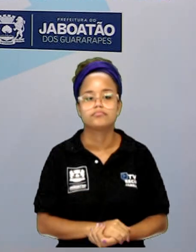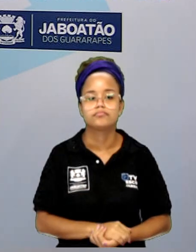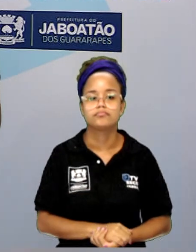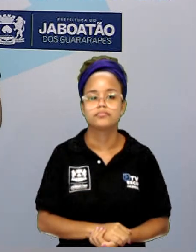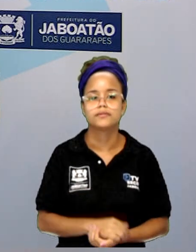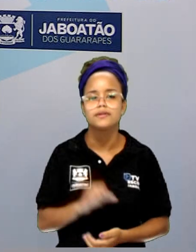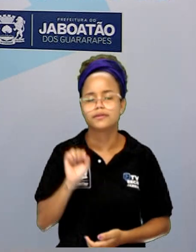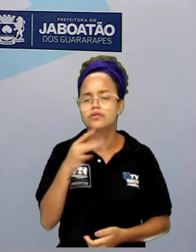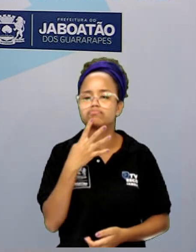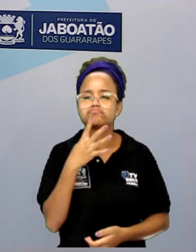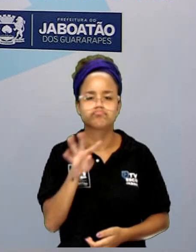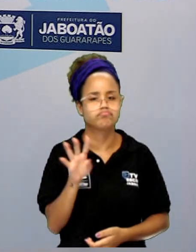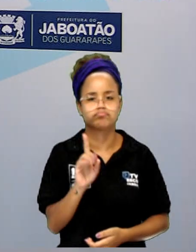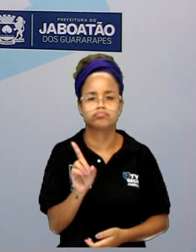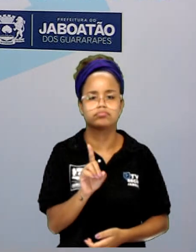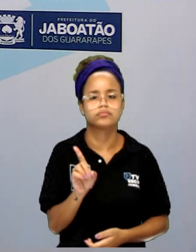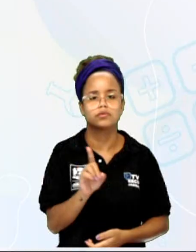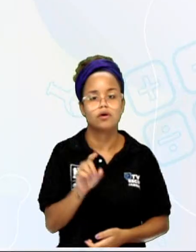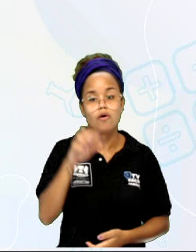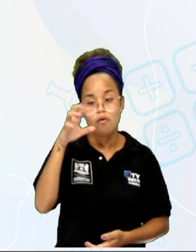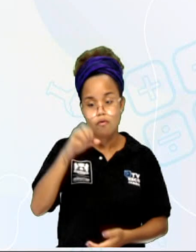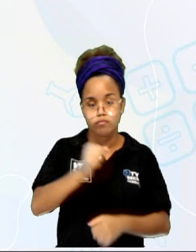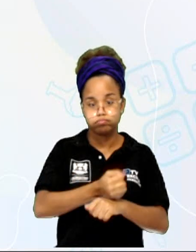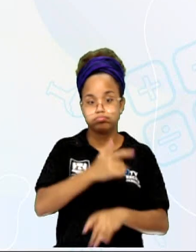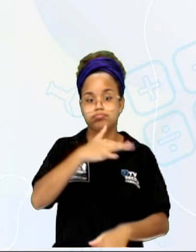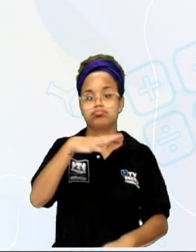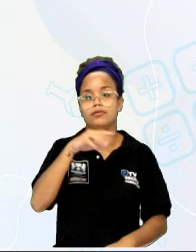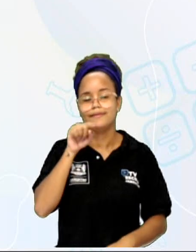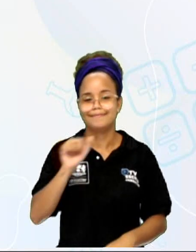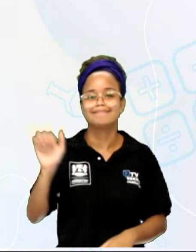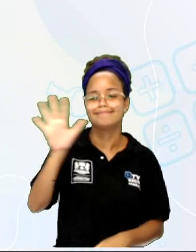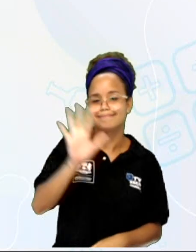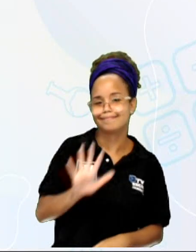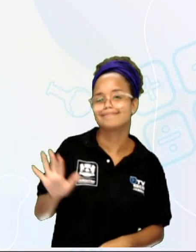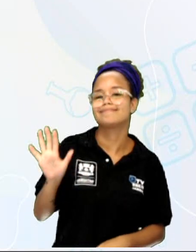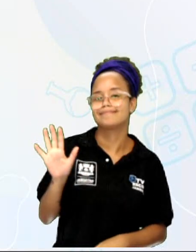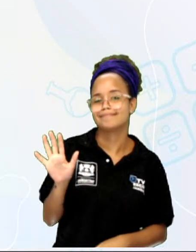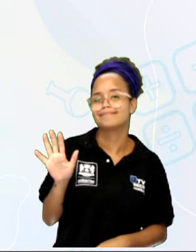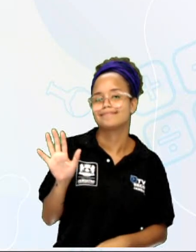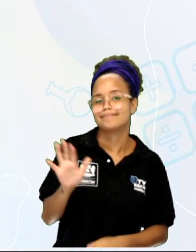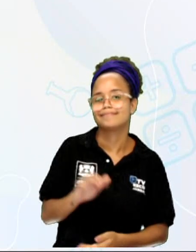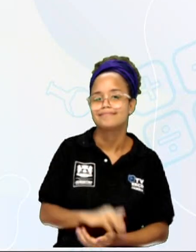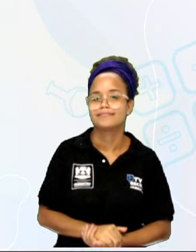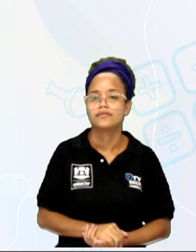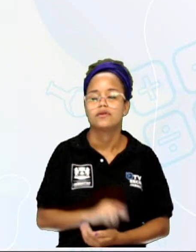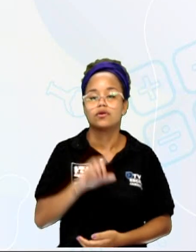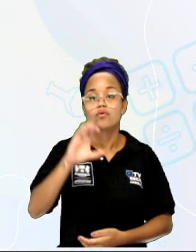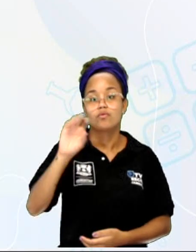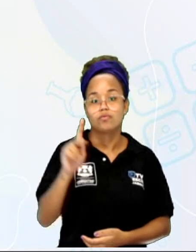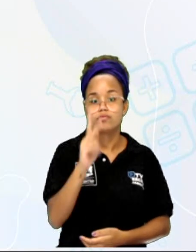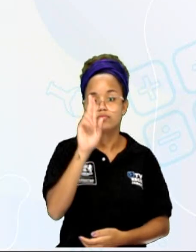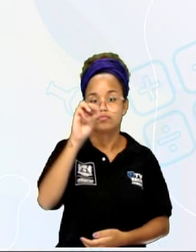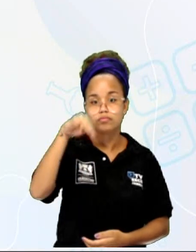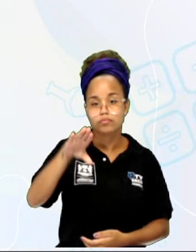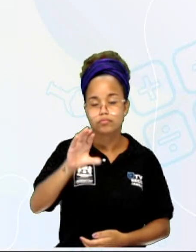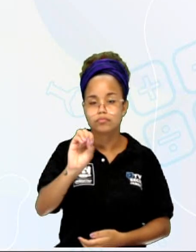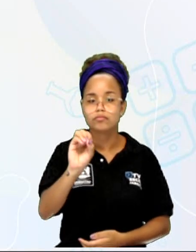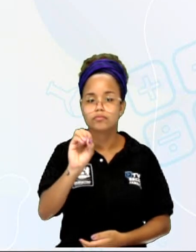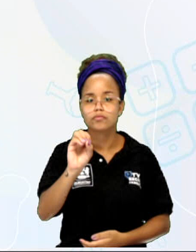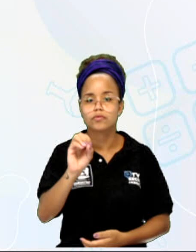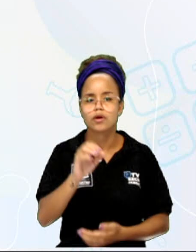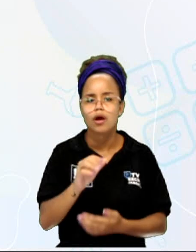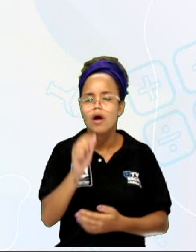quem não conhece, a chuva de ouro está aí na tela, né? Veja que o iodeto de chumbo ele precipita com essa